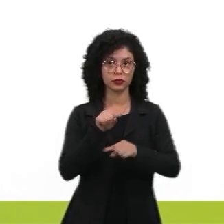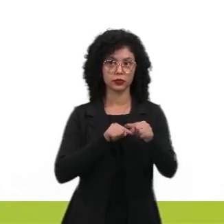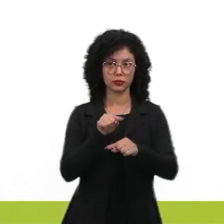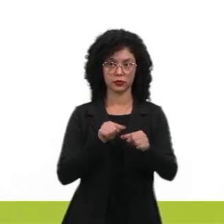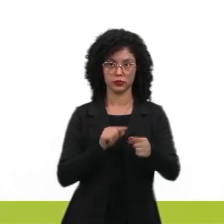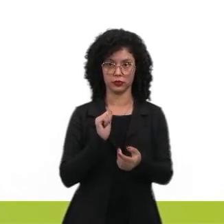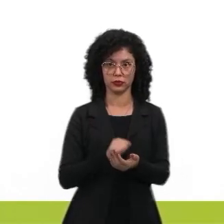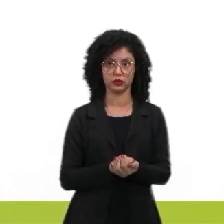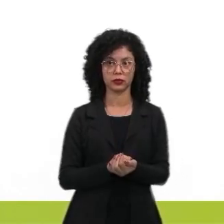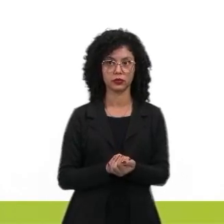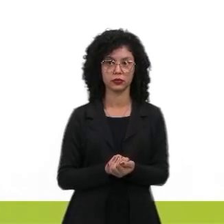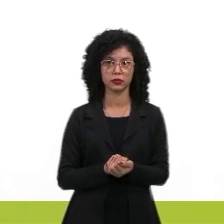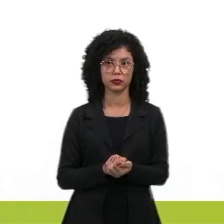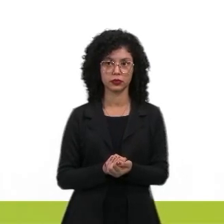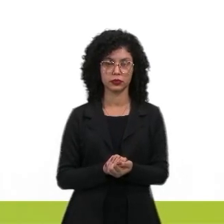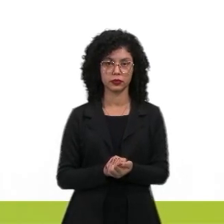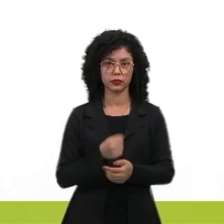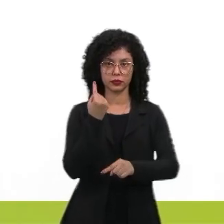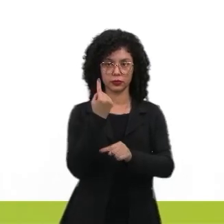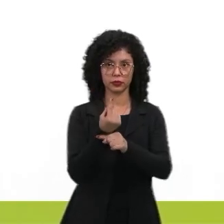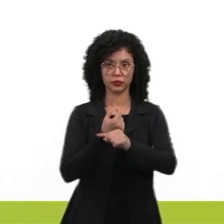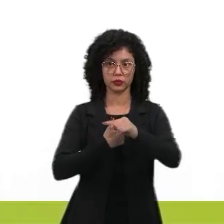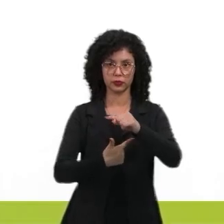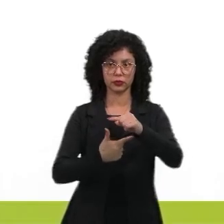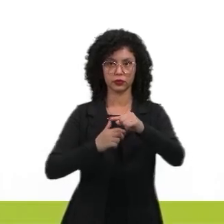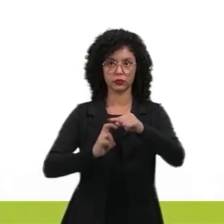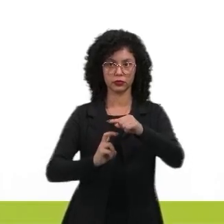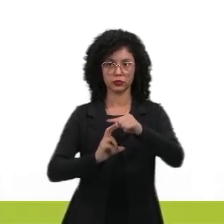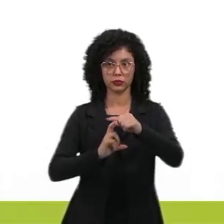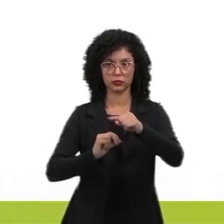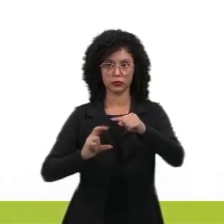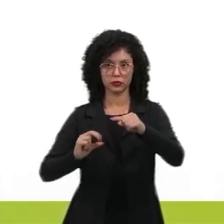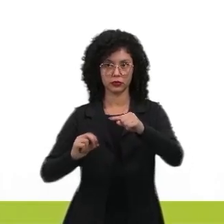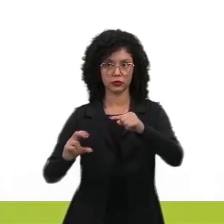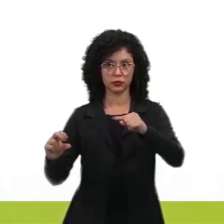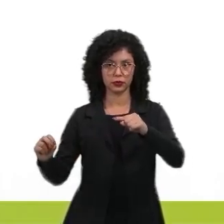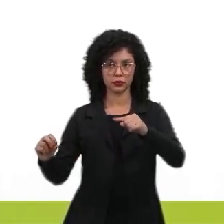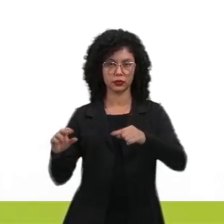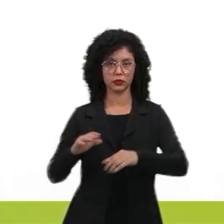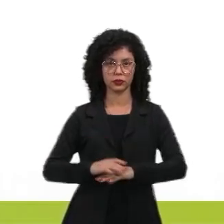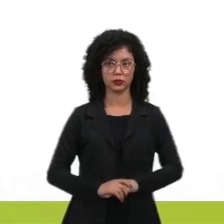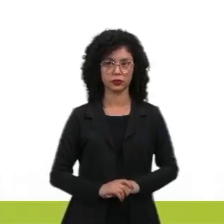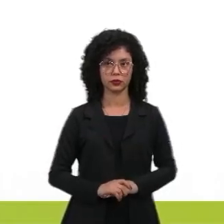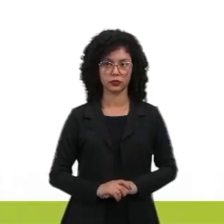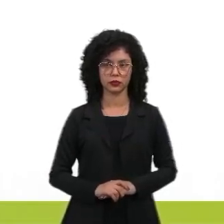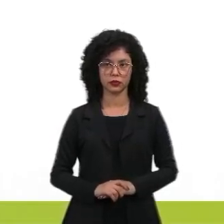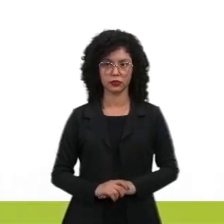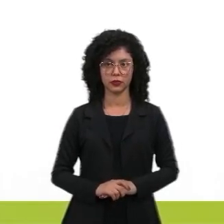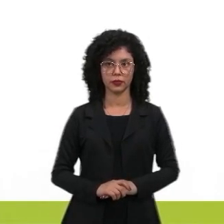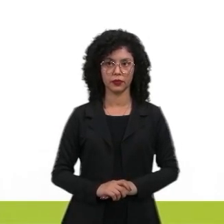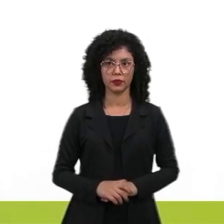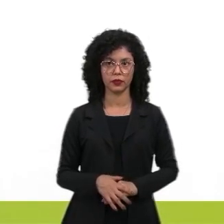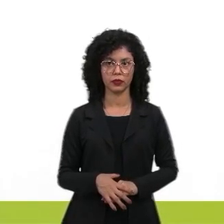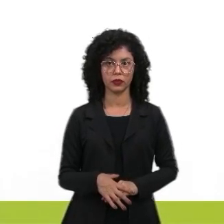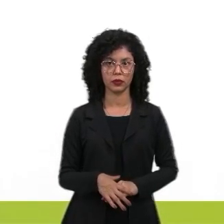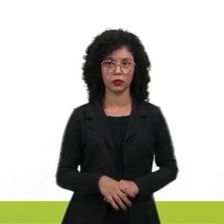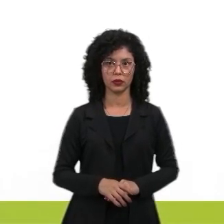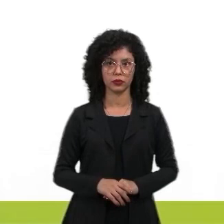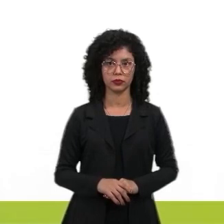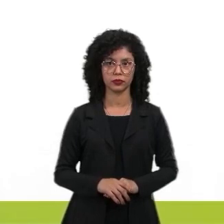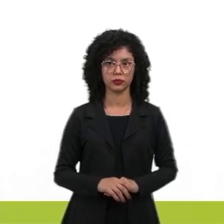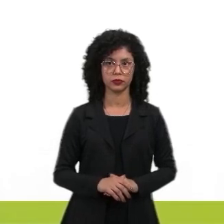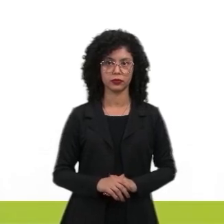8.000 equivale a 1 sobre 25 milhões, né? Na escala. Vamos lá, qual seria a